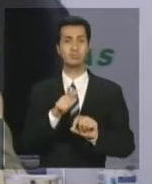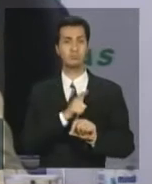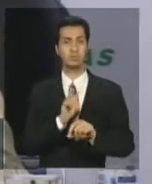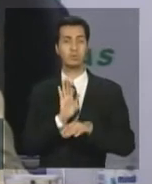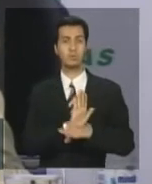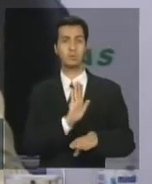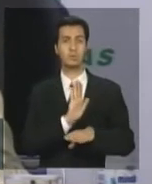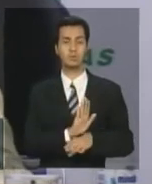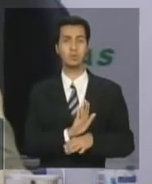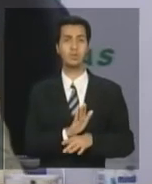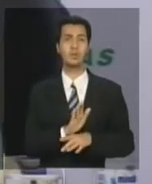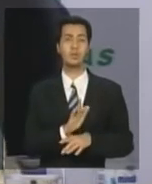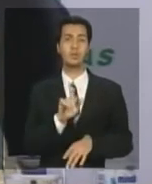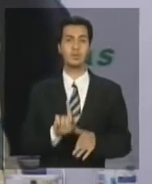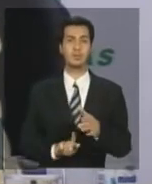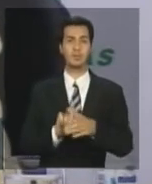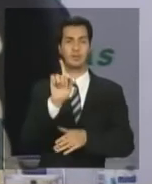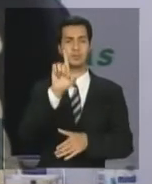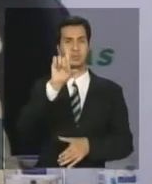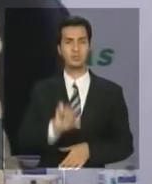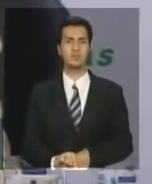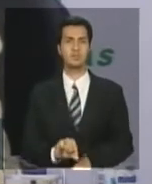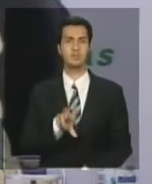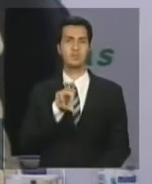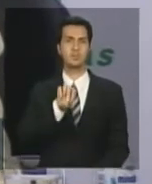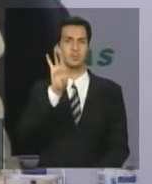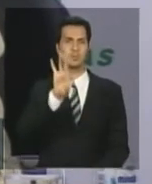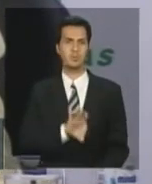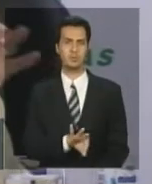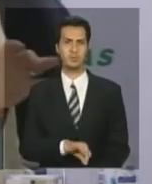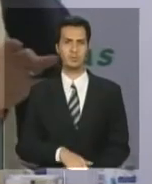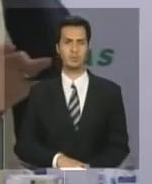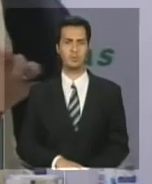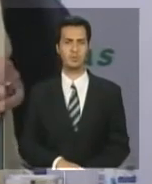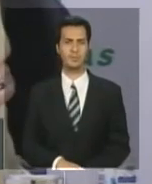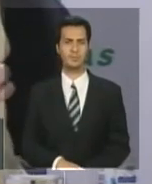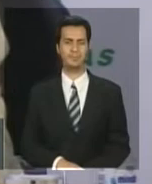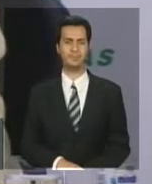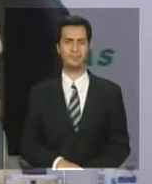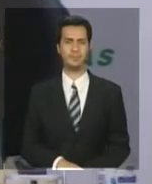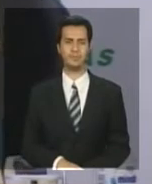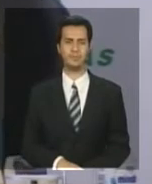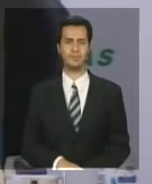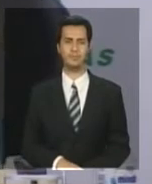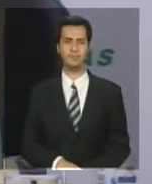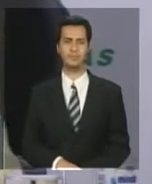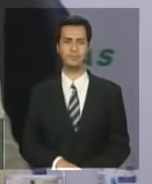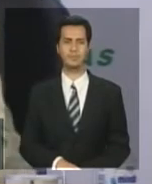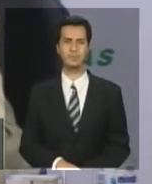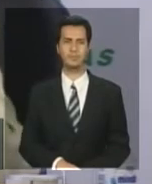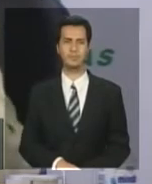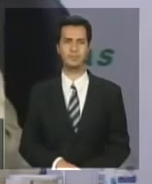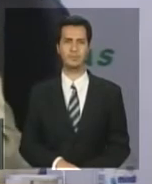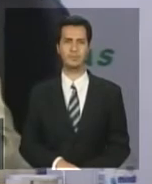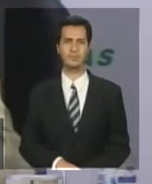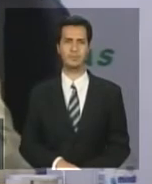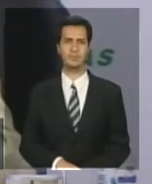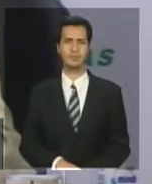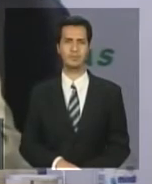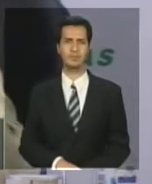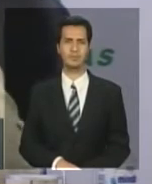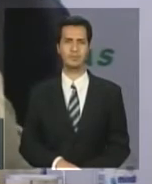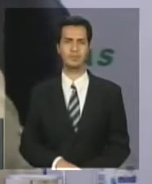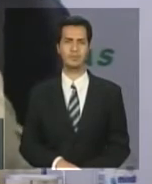a redução do preço de gás a quase 50% do valor de contrato. É um gás interruptível. E esse